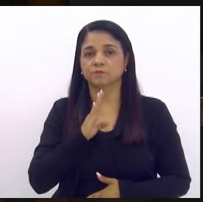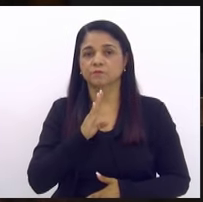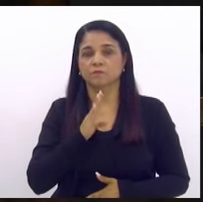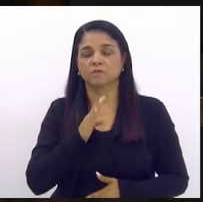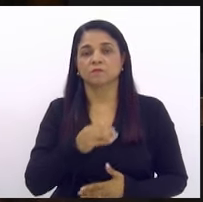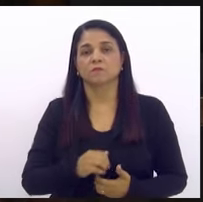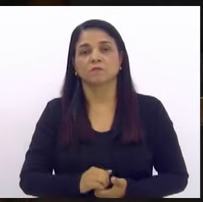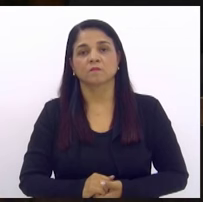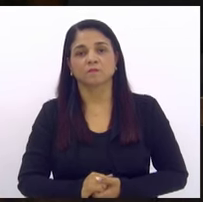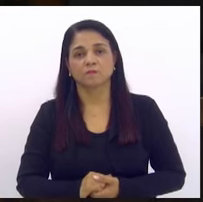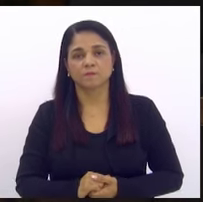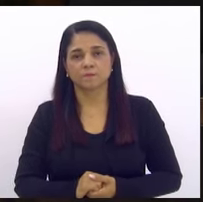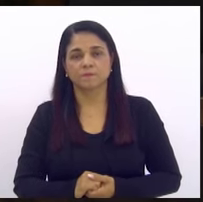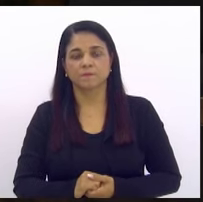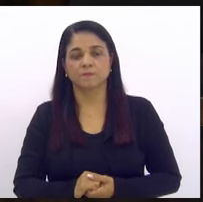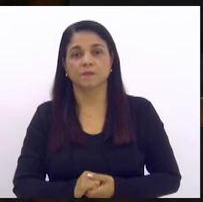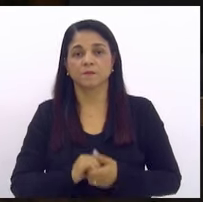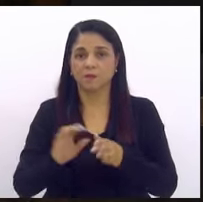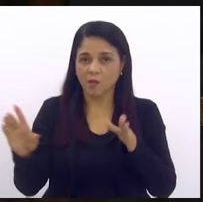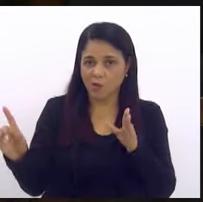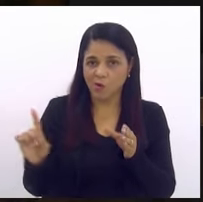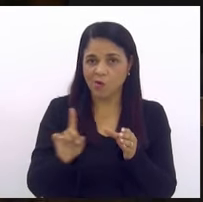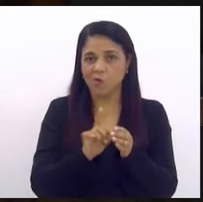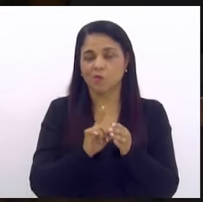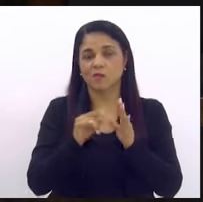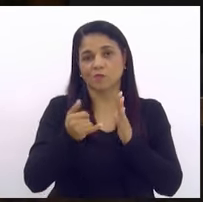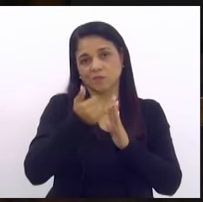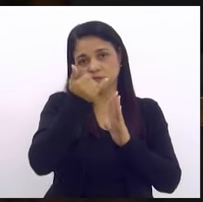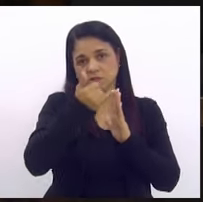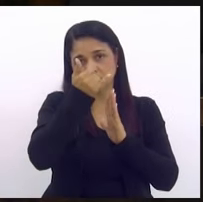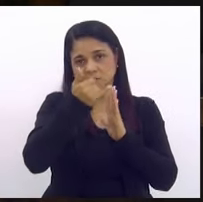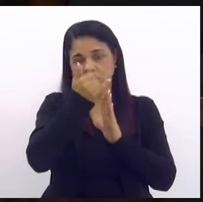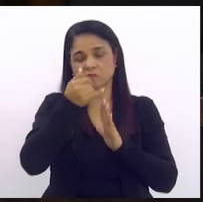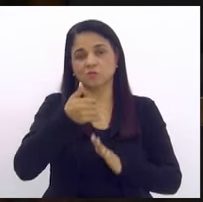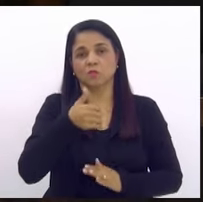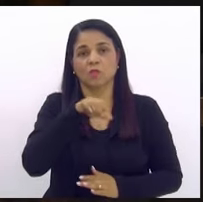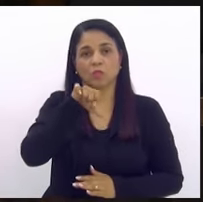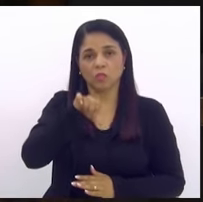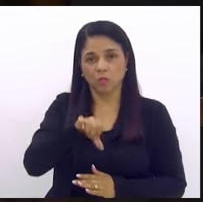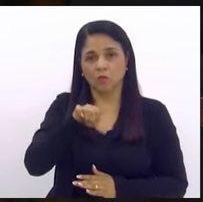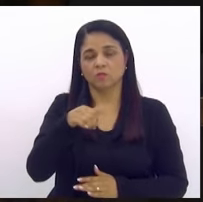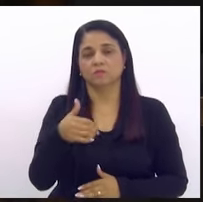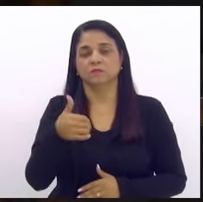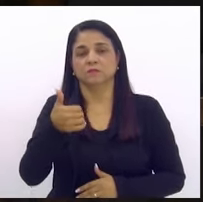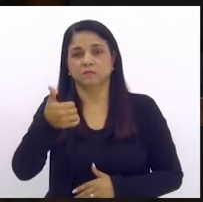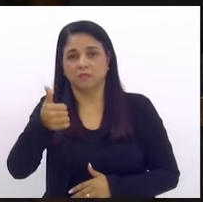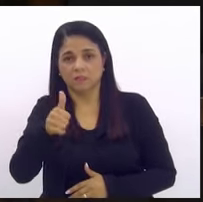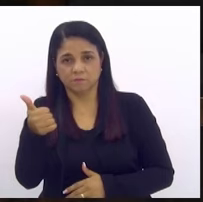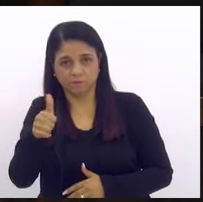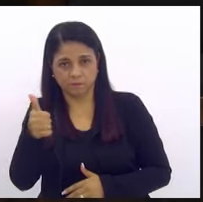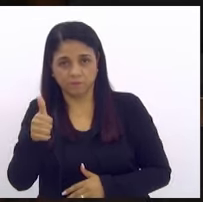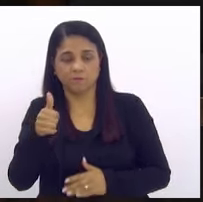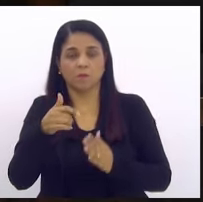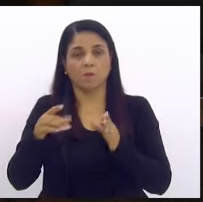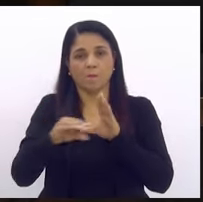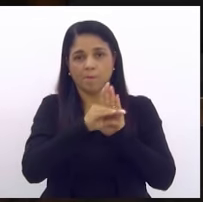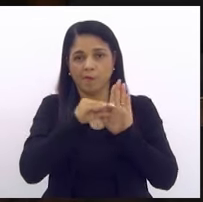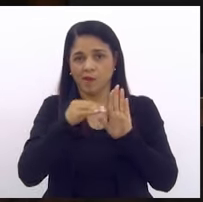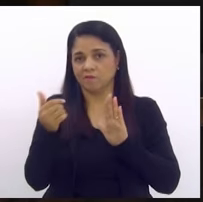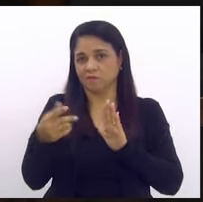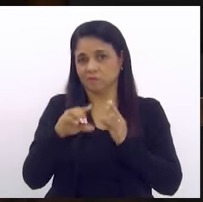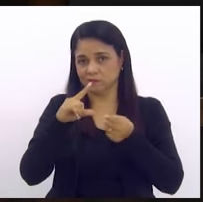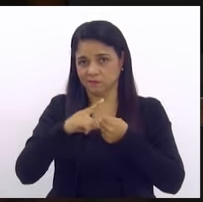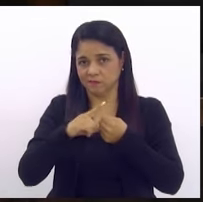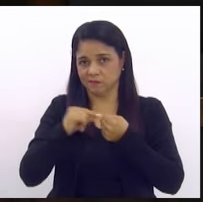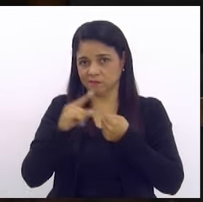outras providências, para incluir os incisos 9º, 10º, 11º ao parágrafo 3º do artigo 3º, modificar